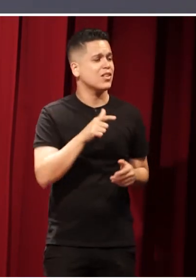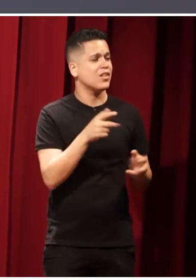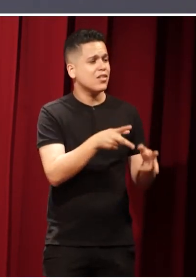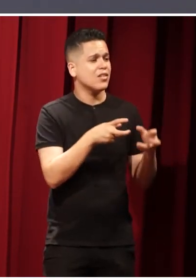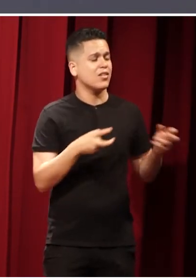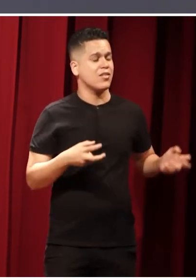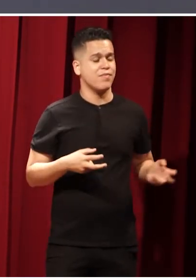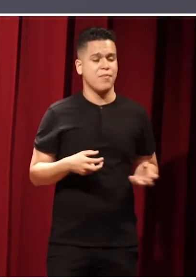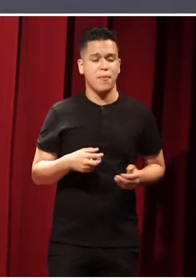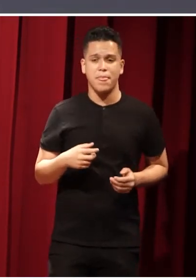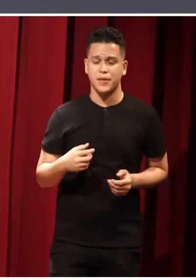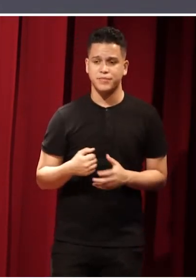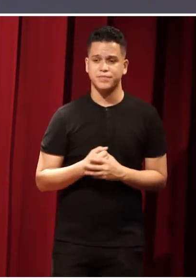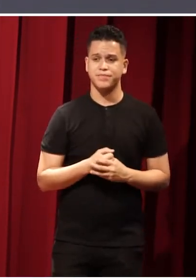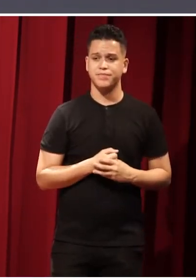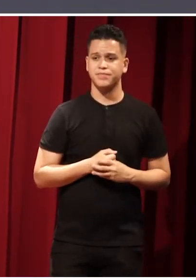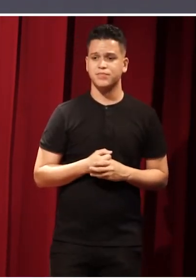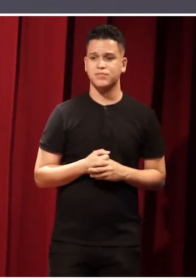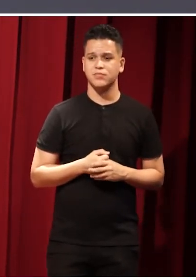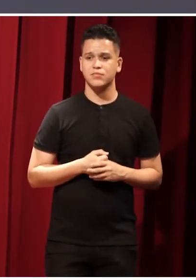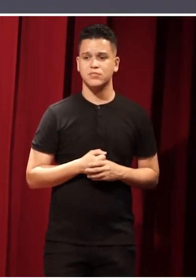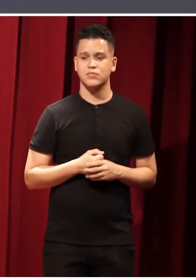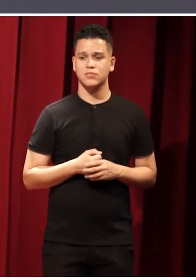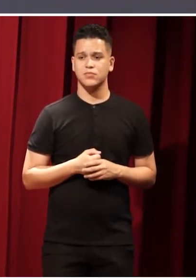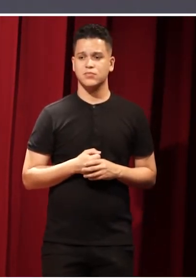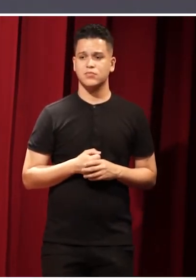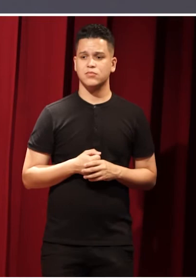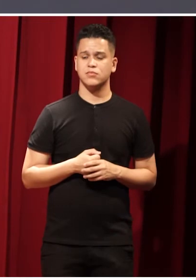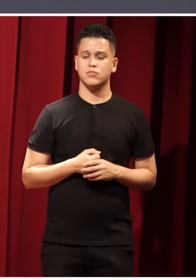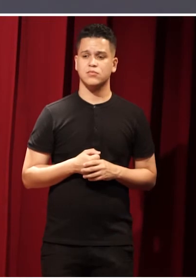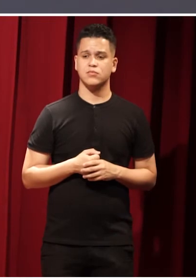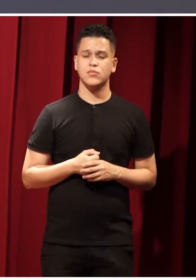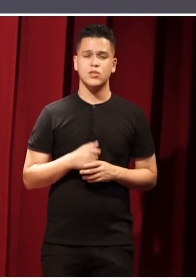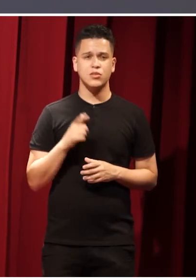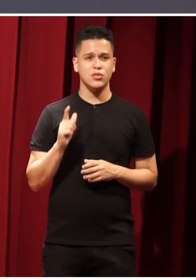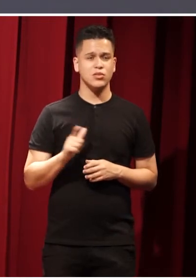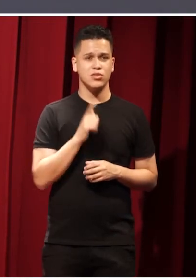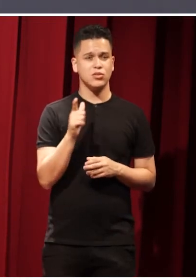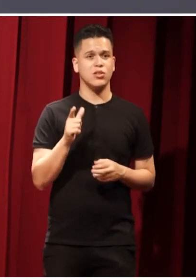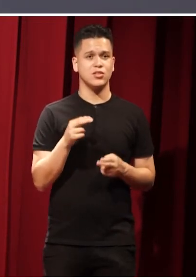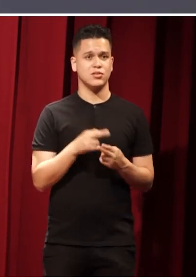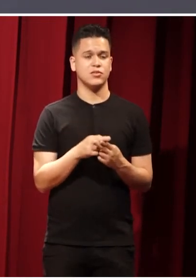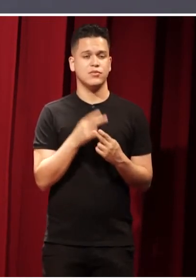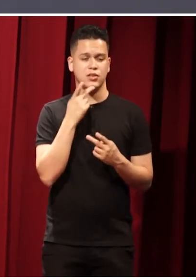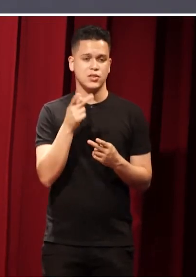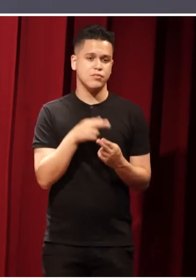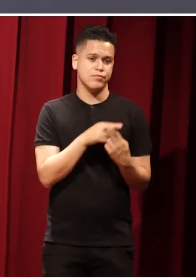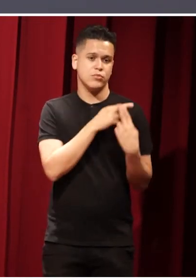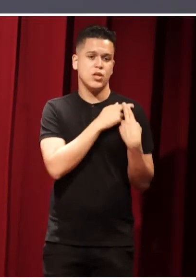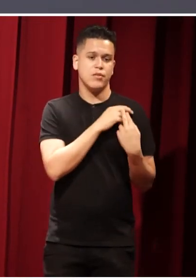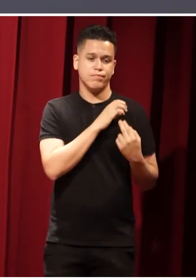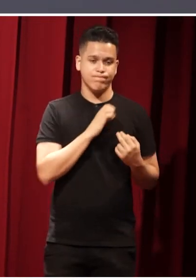Qual que é a possibilidade? Claro que isso é responsabilidade do Estado, né? A gente não tendo um Estado que